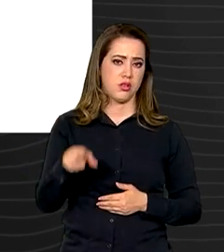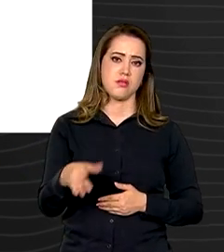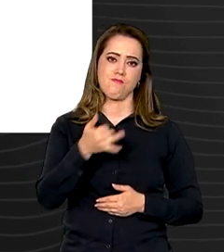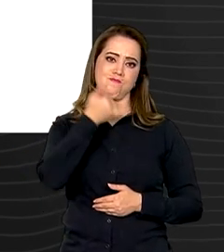essas.